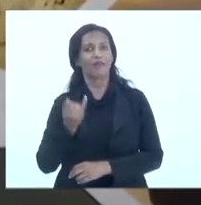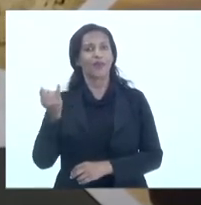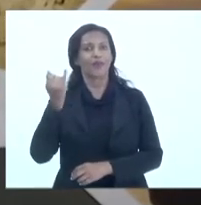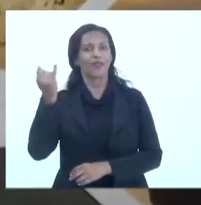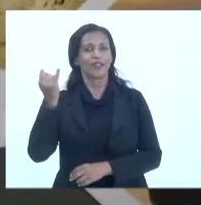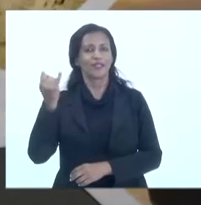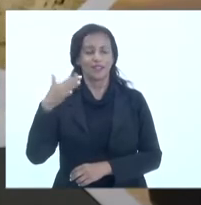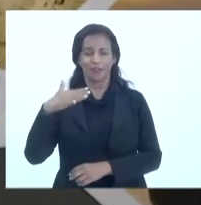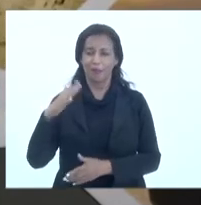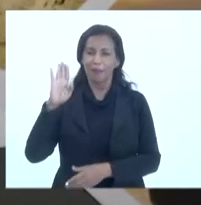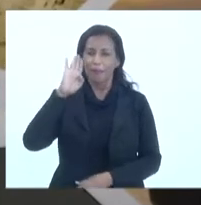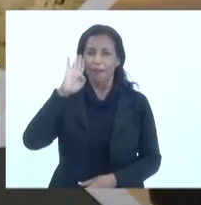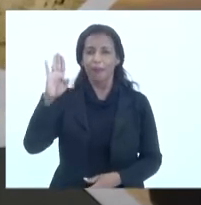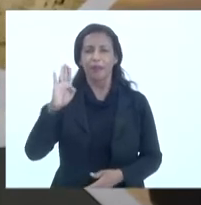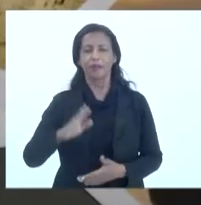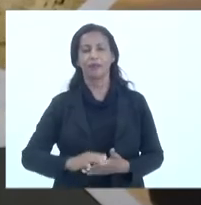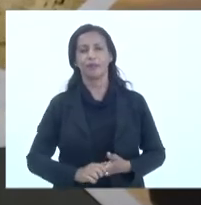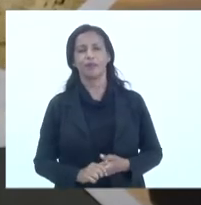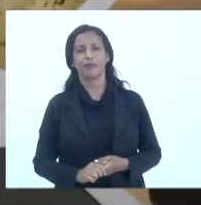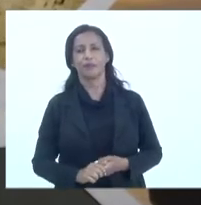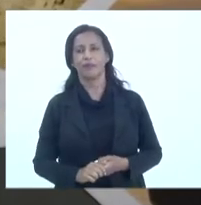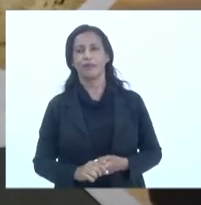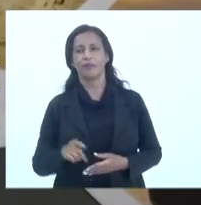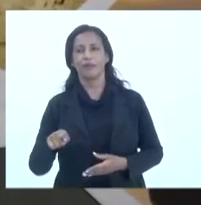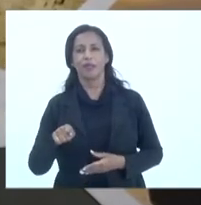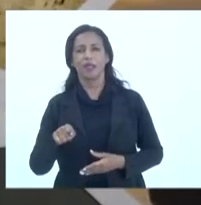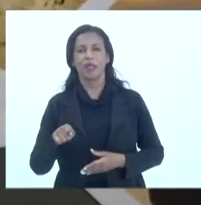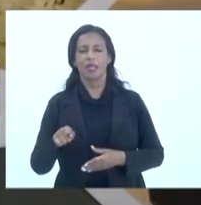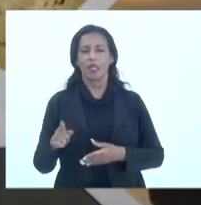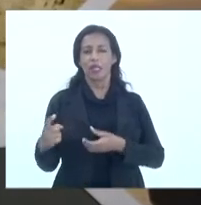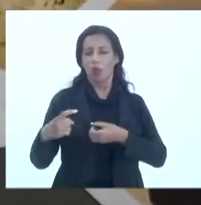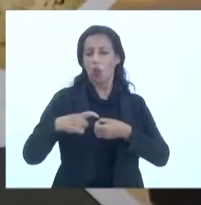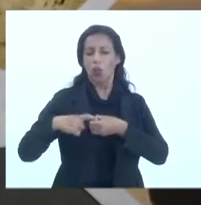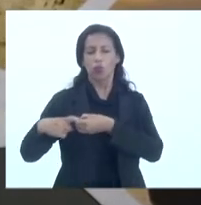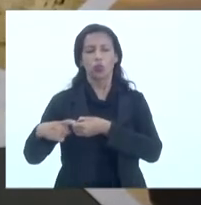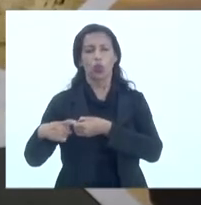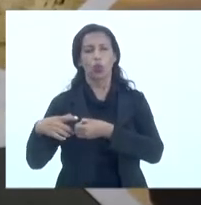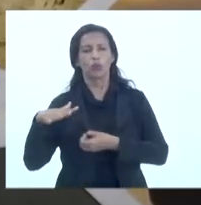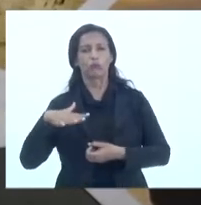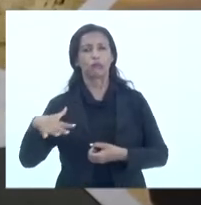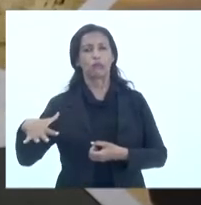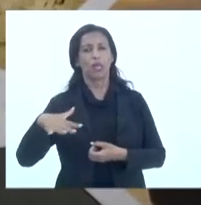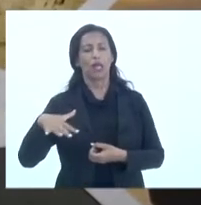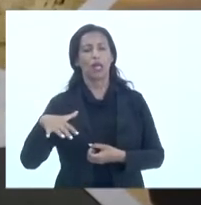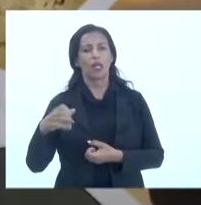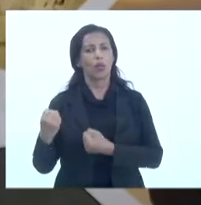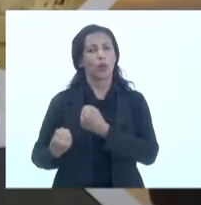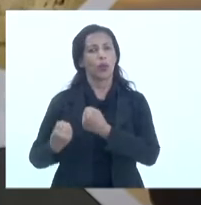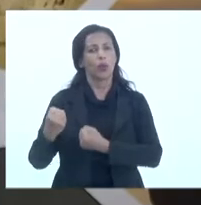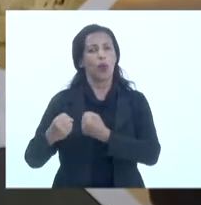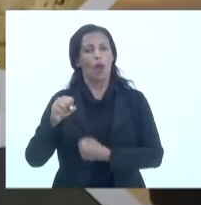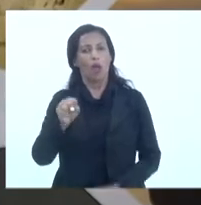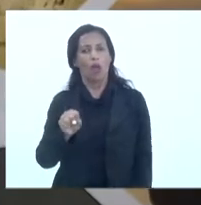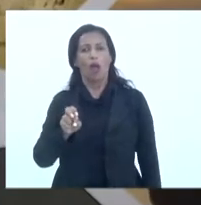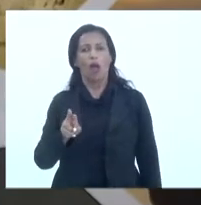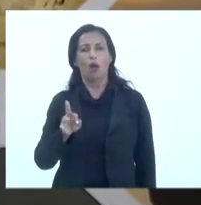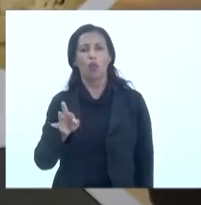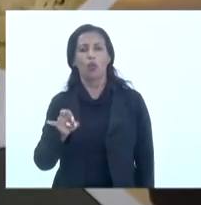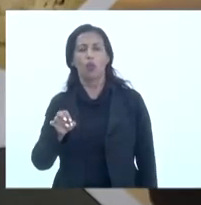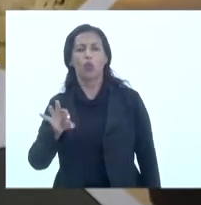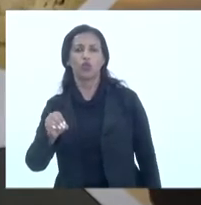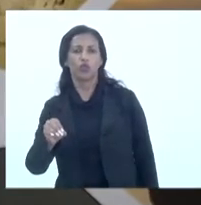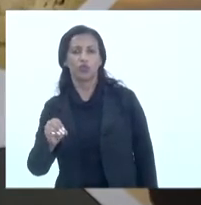estabelecimento, principalmente desse consórcio que é na área automotiva, nós temos ali, em Porto Real